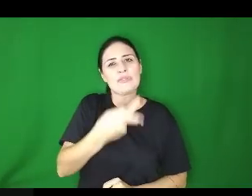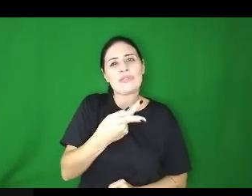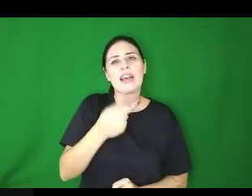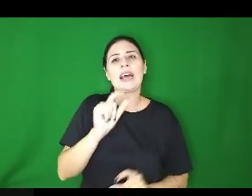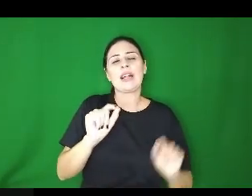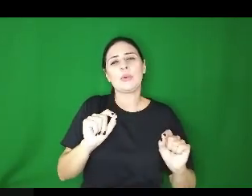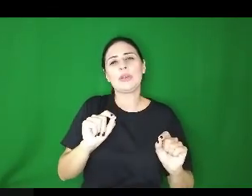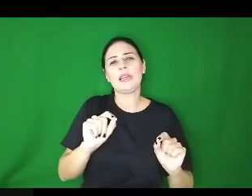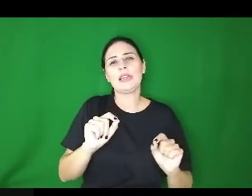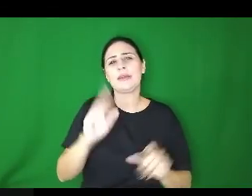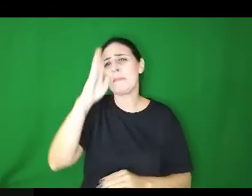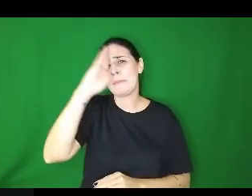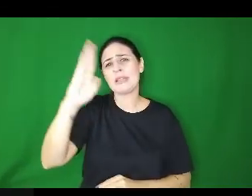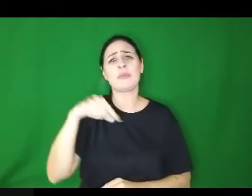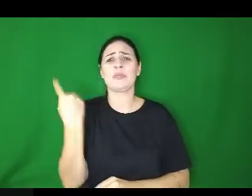para o sistema de escrita.